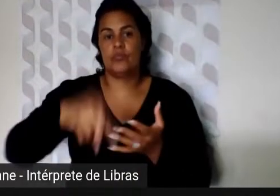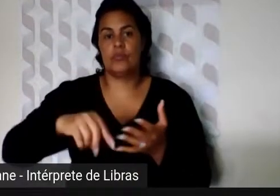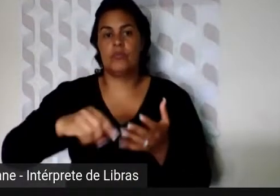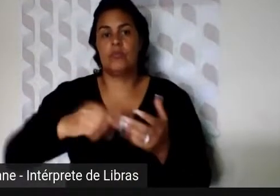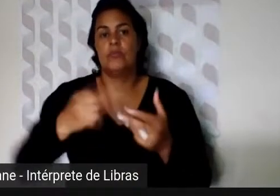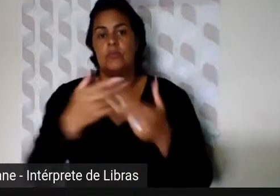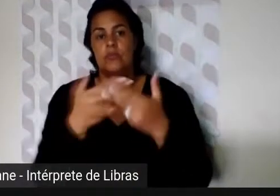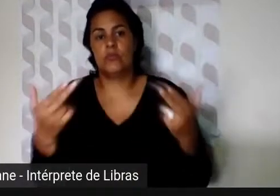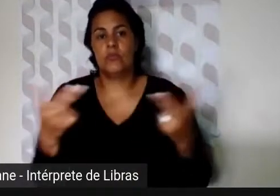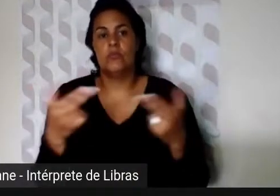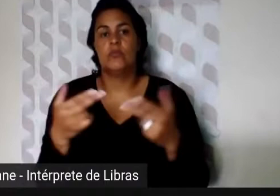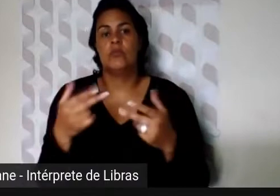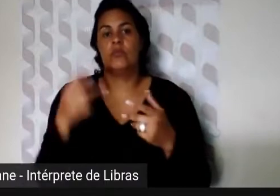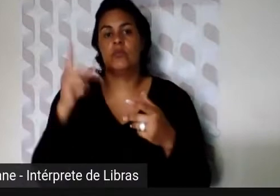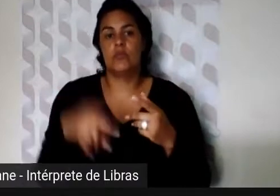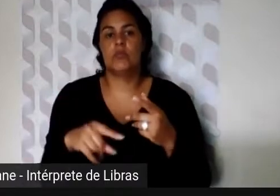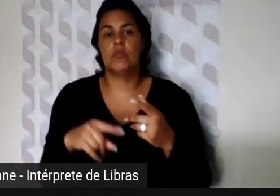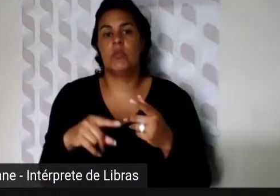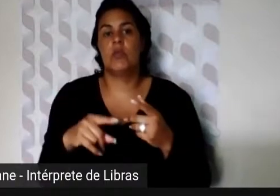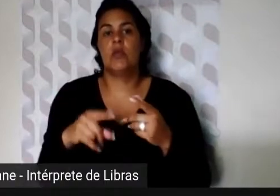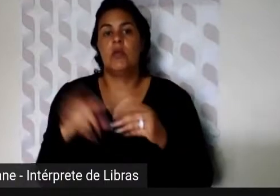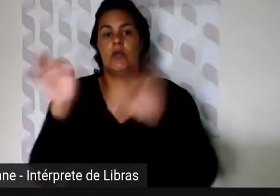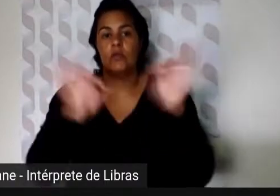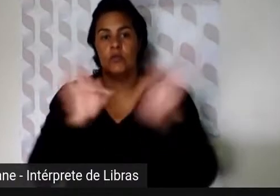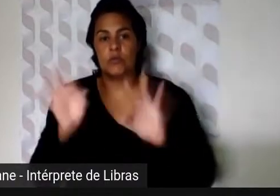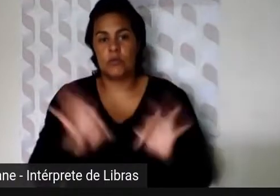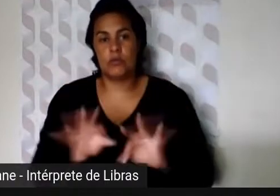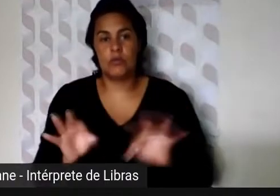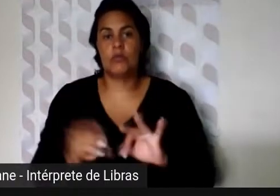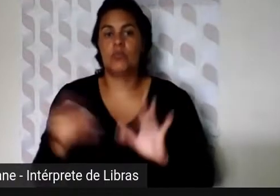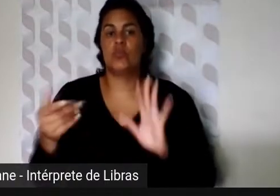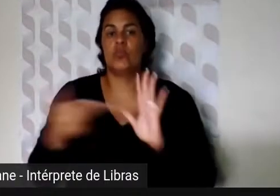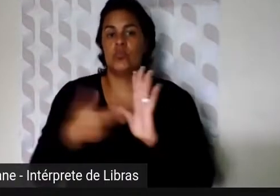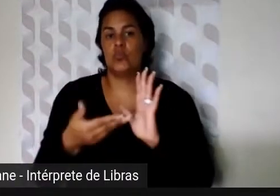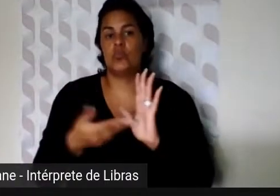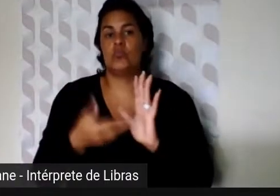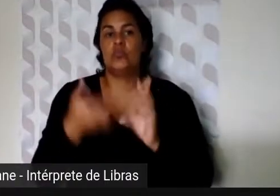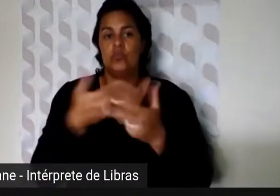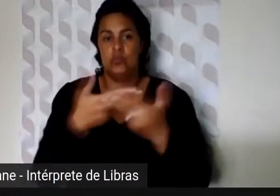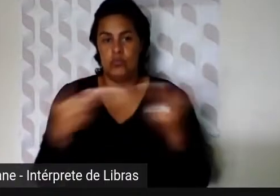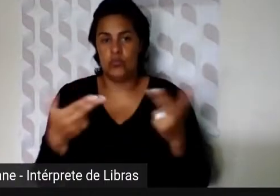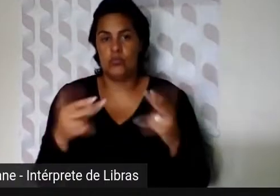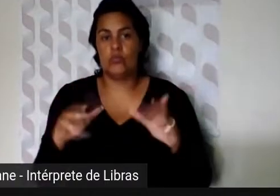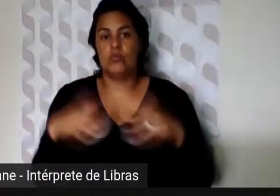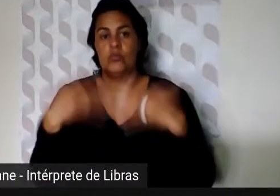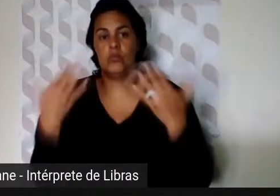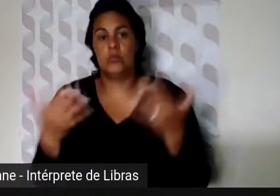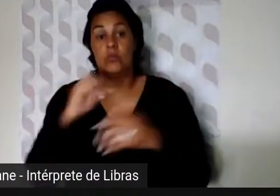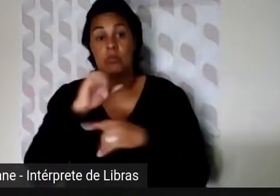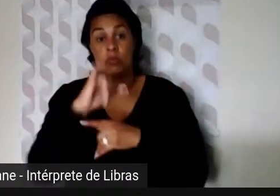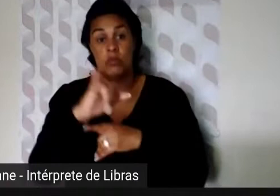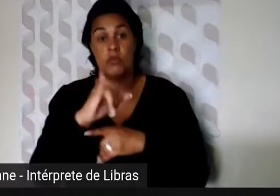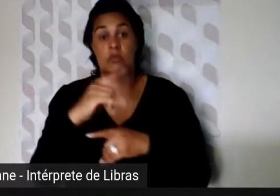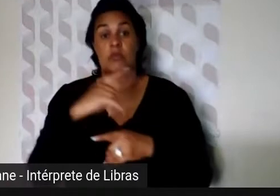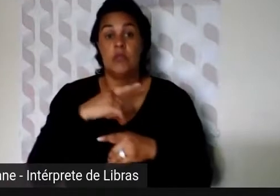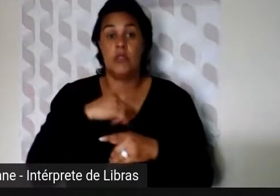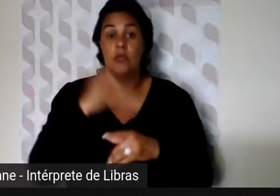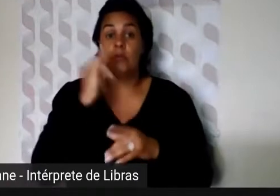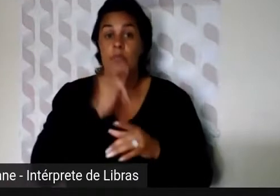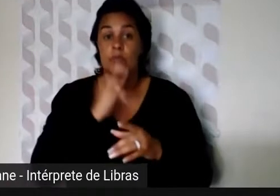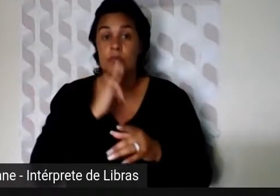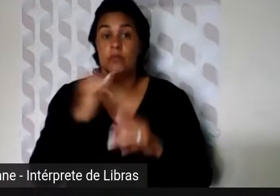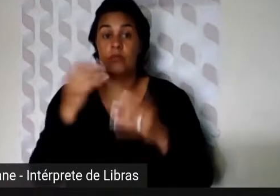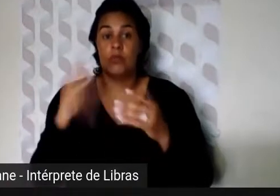obedece à ordenação do dispositivo do texto, dos dispositivos no texto. Então, se você tem destaques para o artigo 1º,